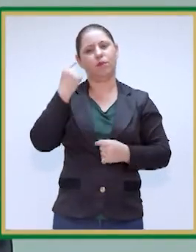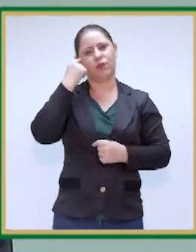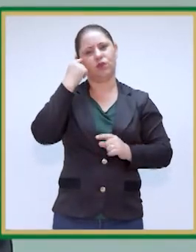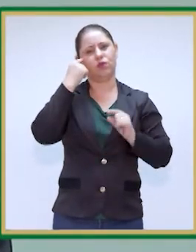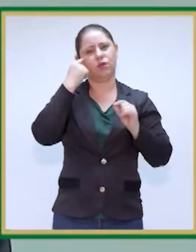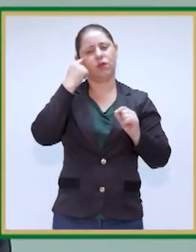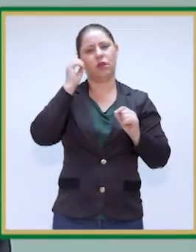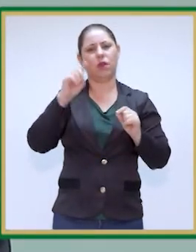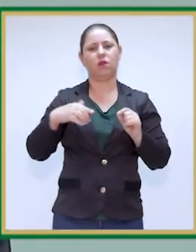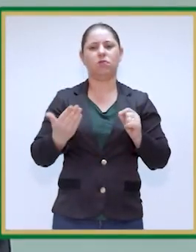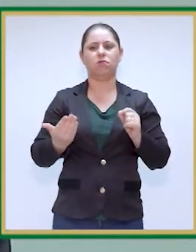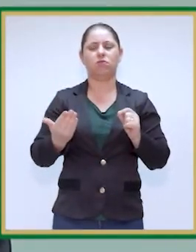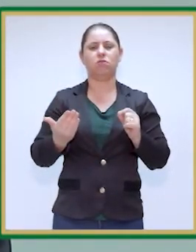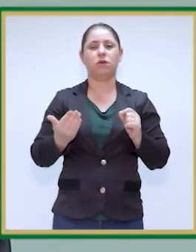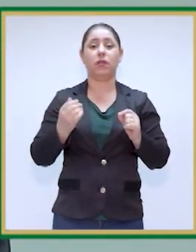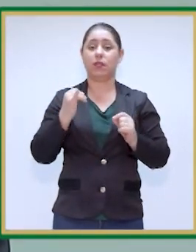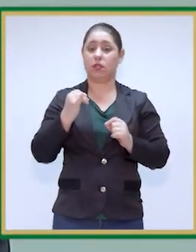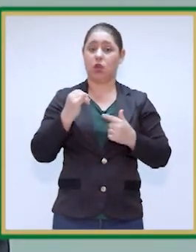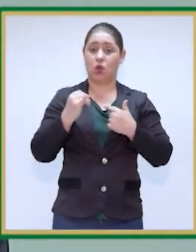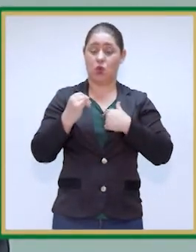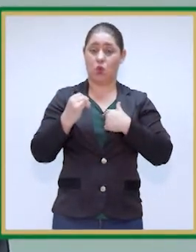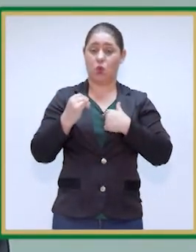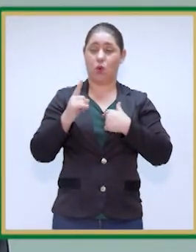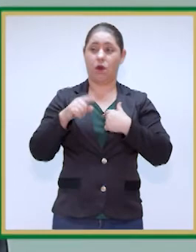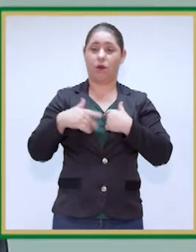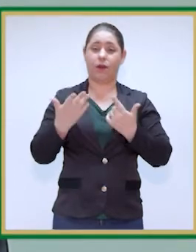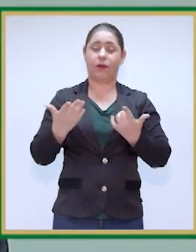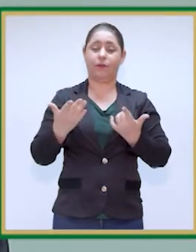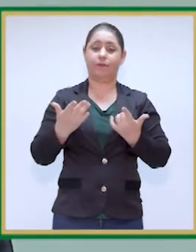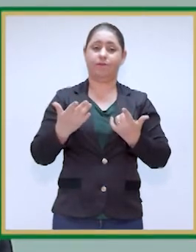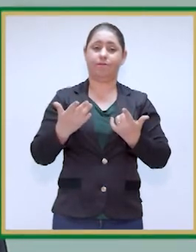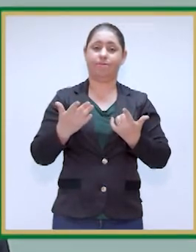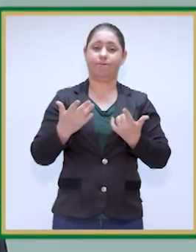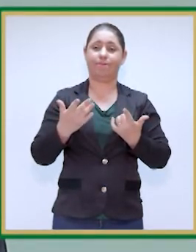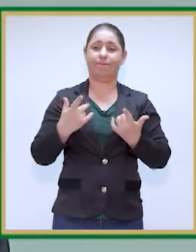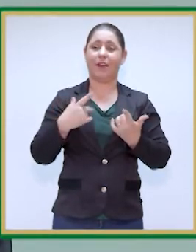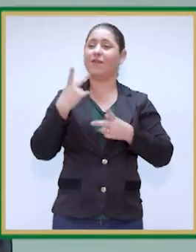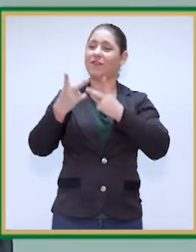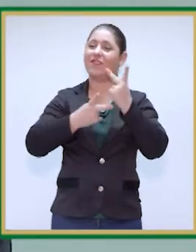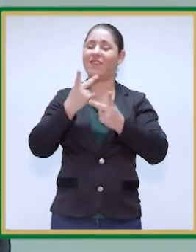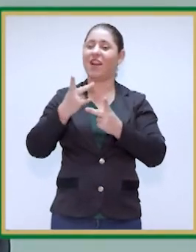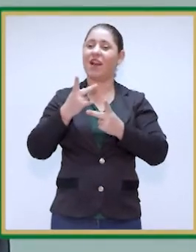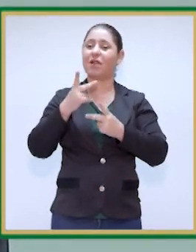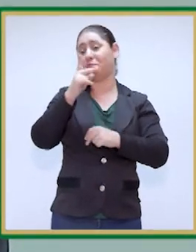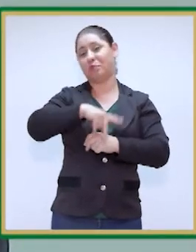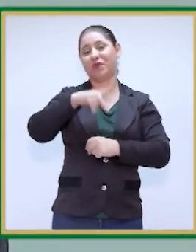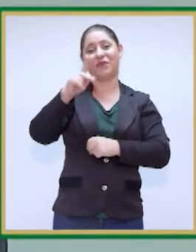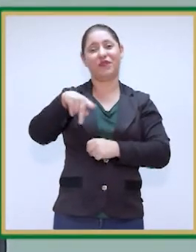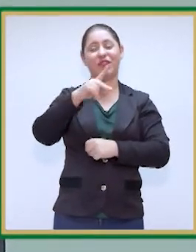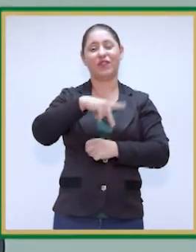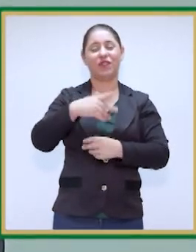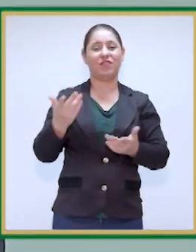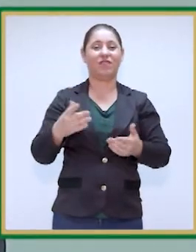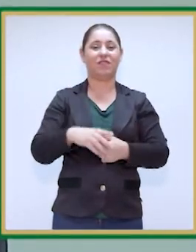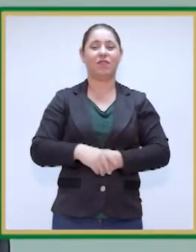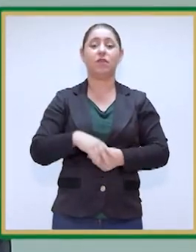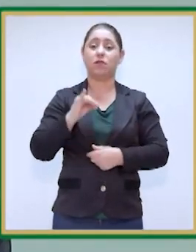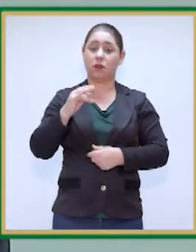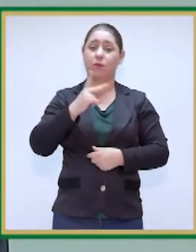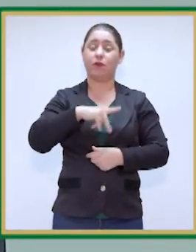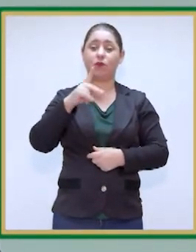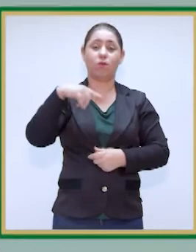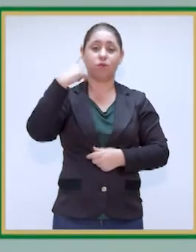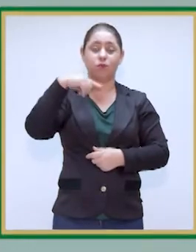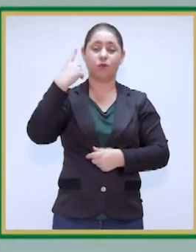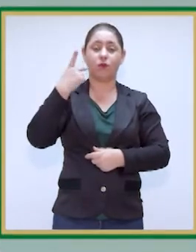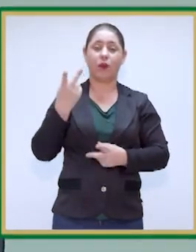Então, acho que mais ou menos por aí. E se eu fosse, a gente aqui nos bastidores, né, falar, o senhor deveria ser professor, né?